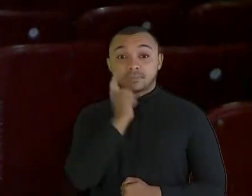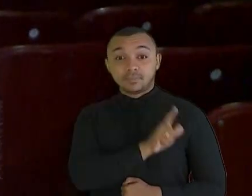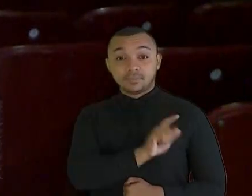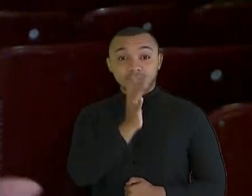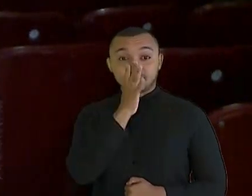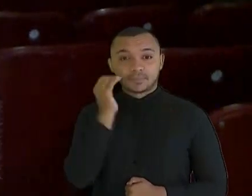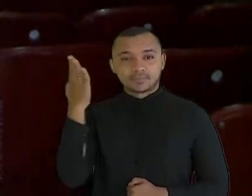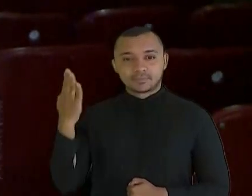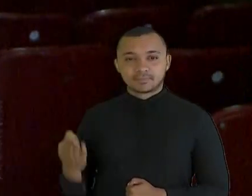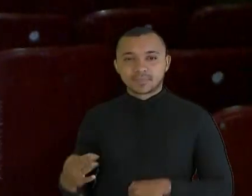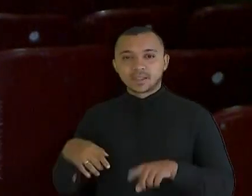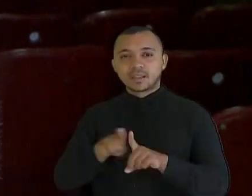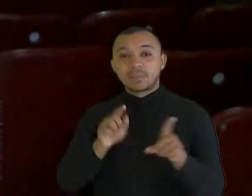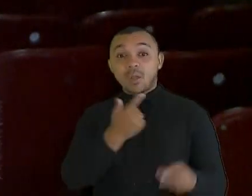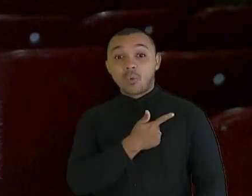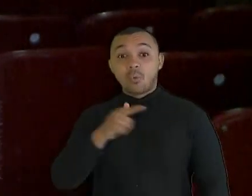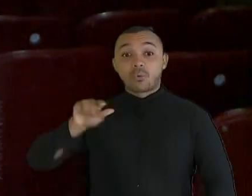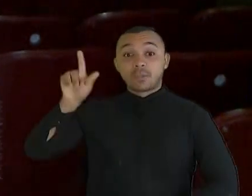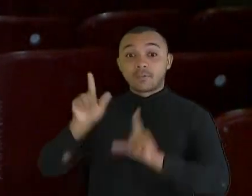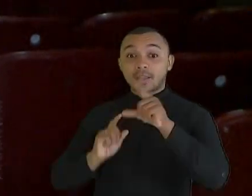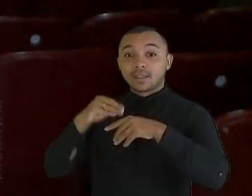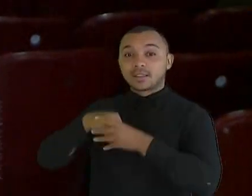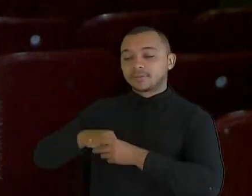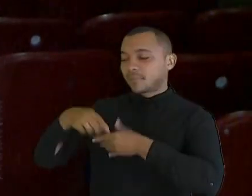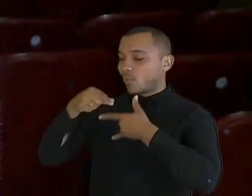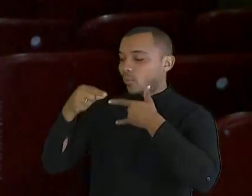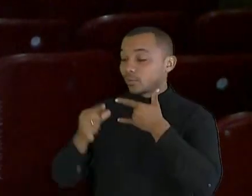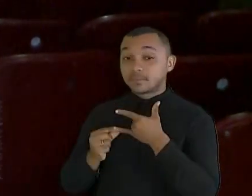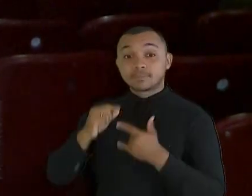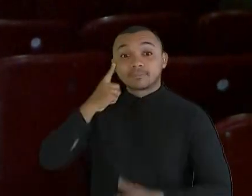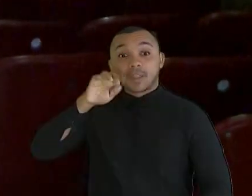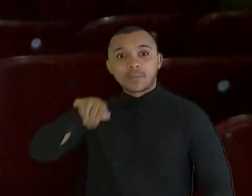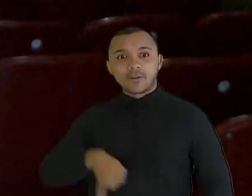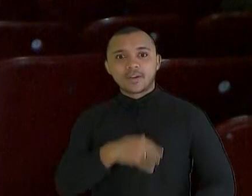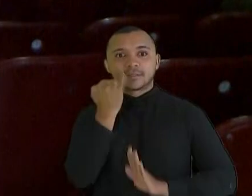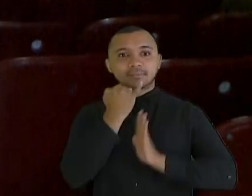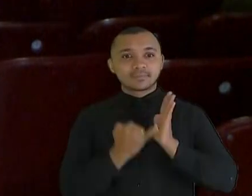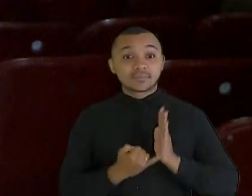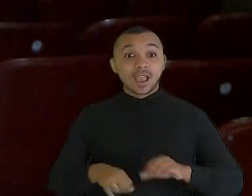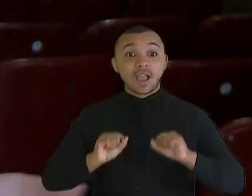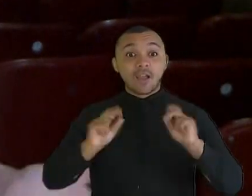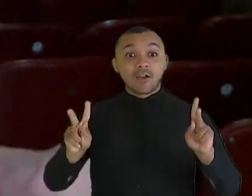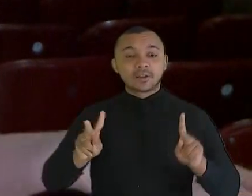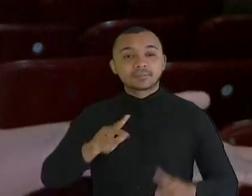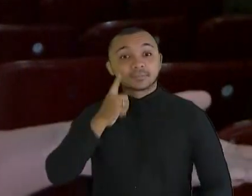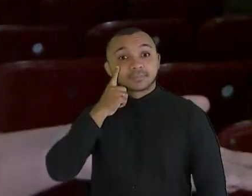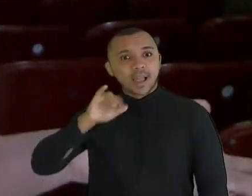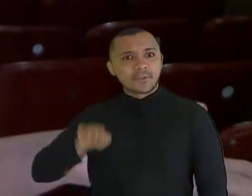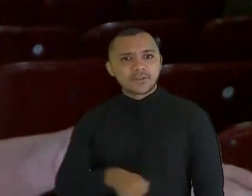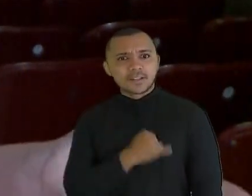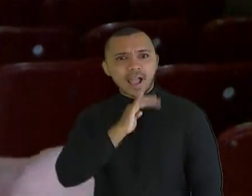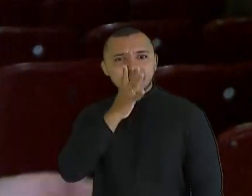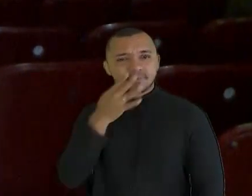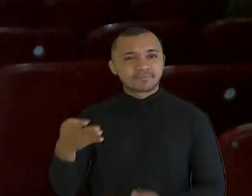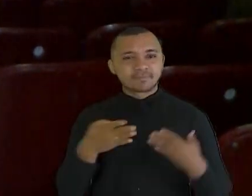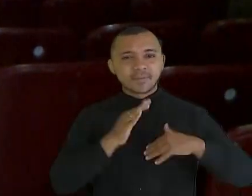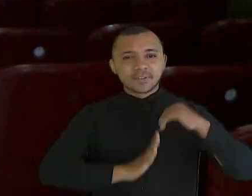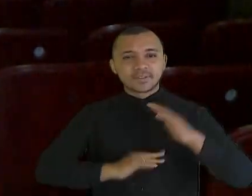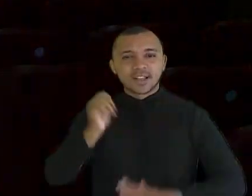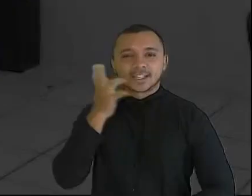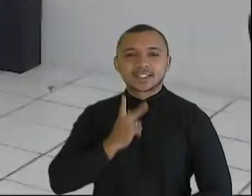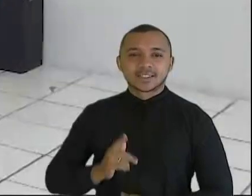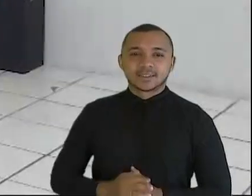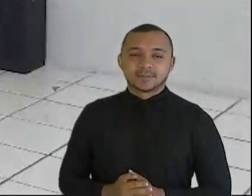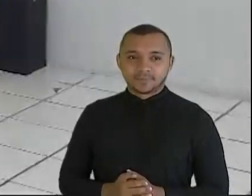este e outros programas no nosso canal no YouTube. Aproveita e se inscreve, tá? E não deixe de prestigiar os artistas cearenses.